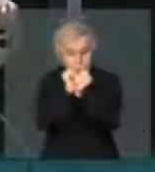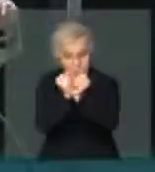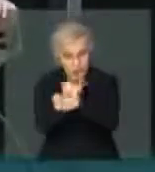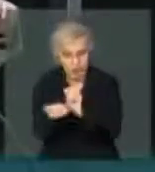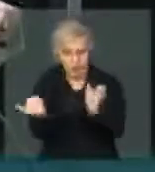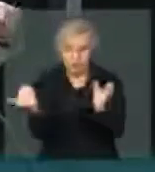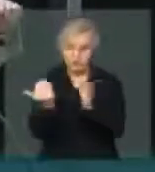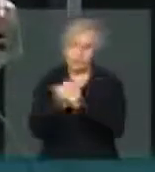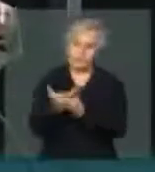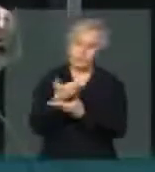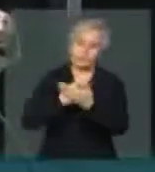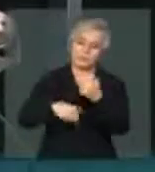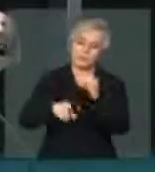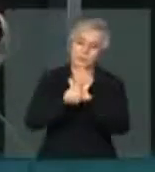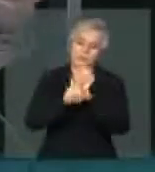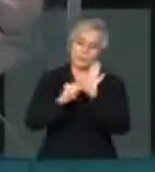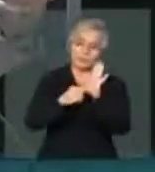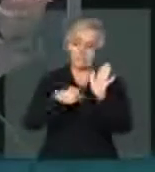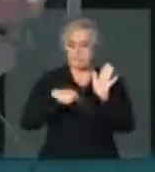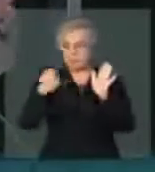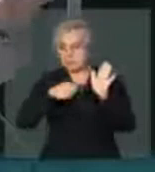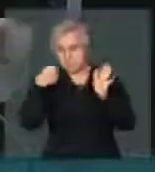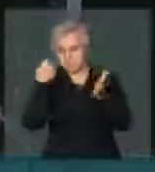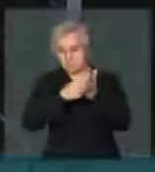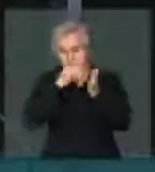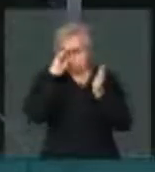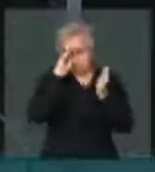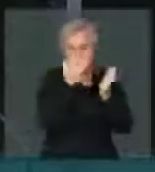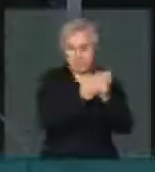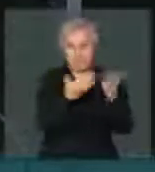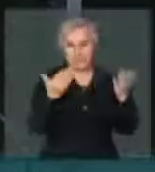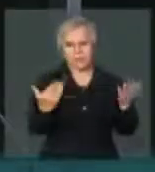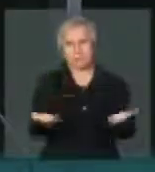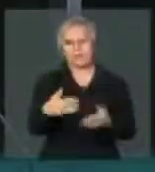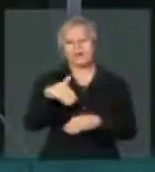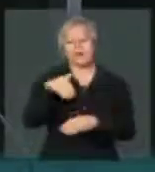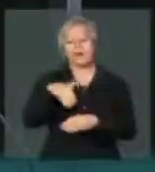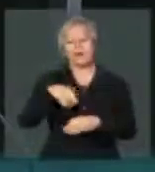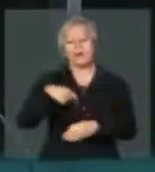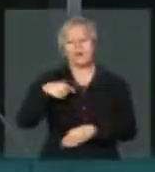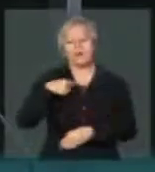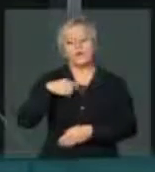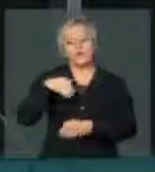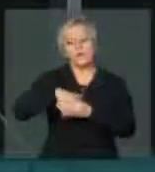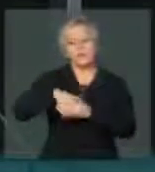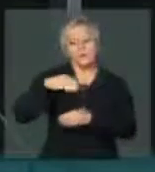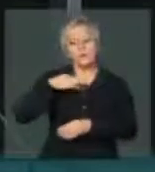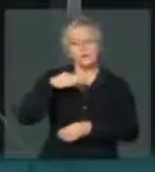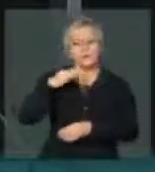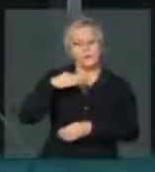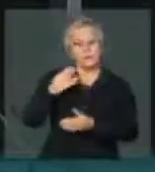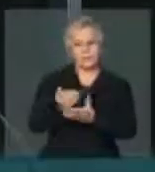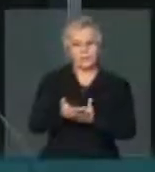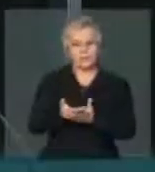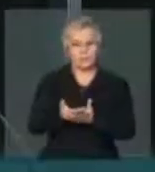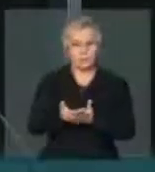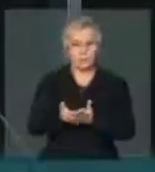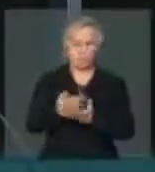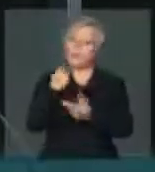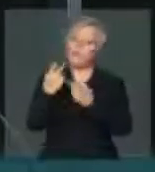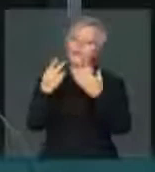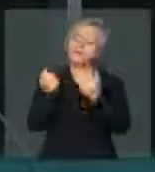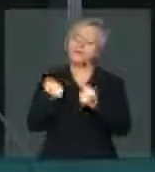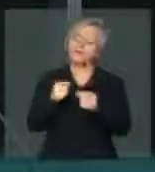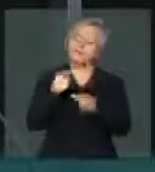vamos propor aqui, em consequência do voto voluntário, o imposto voluntário também. É uma boa ideia, mas vamos